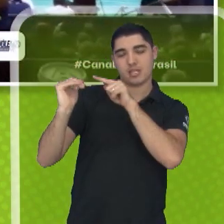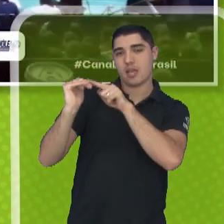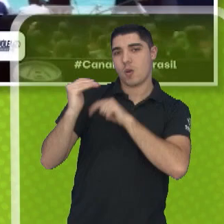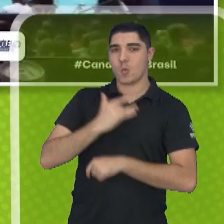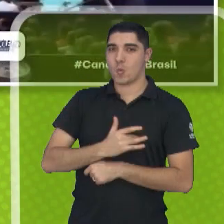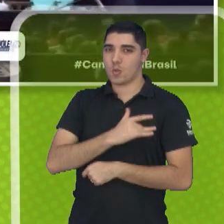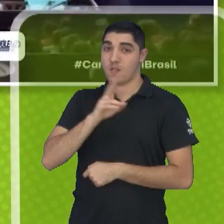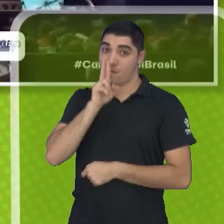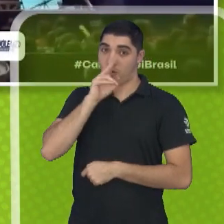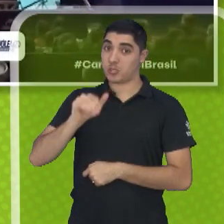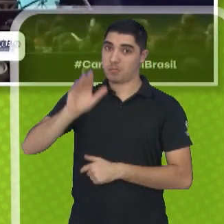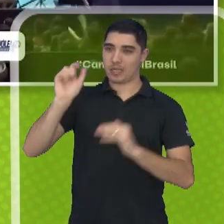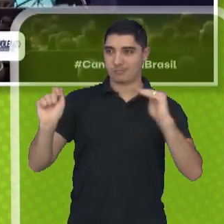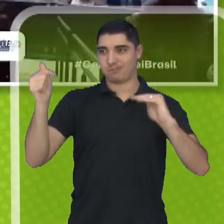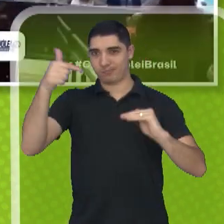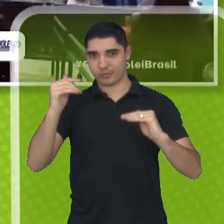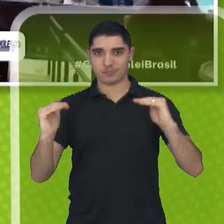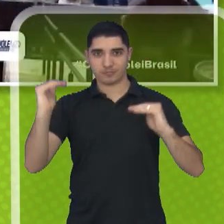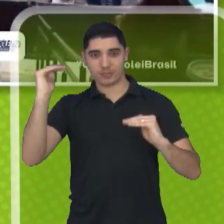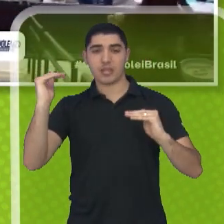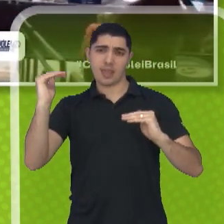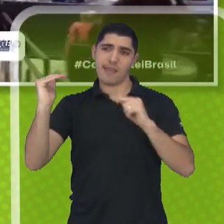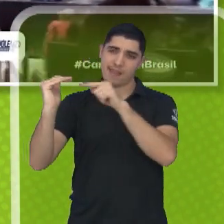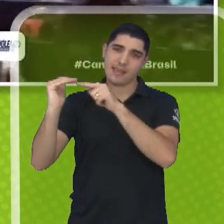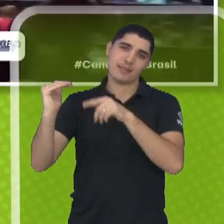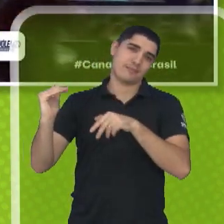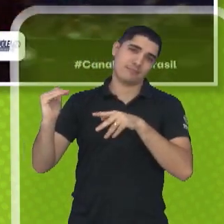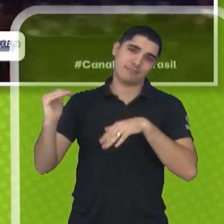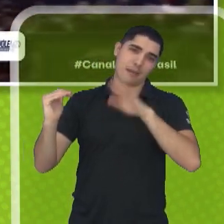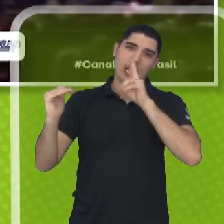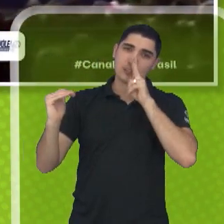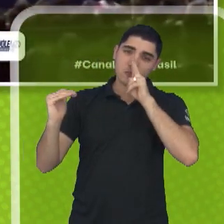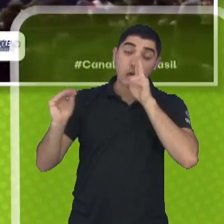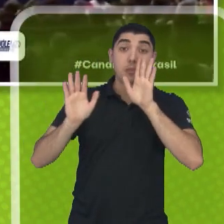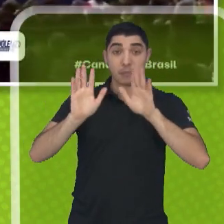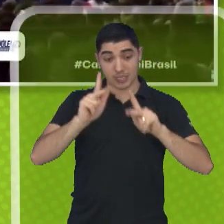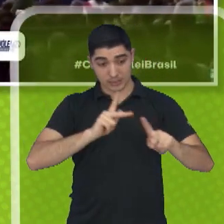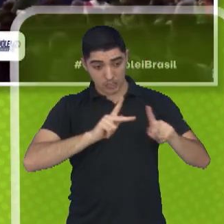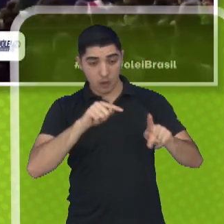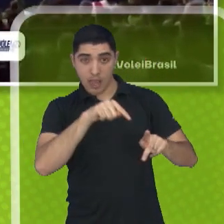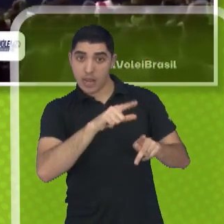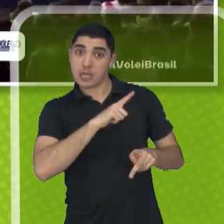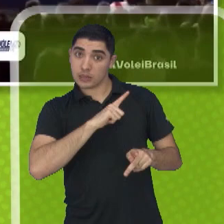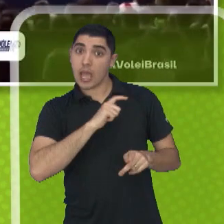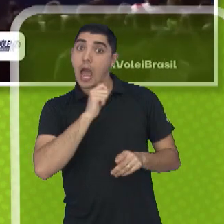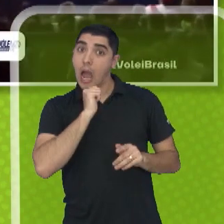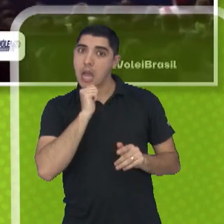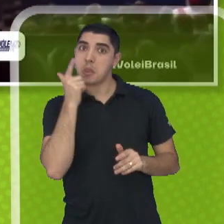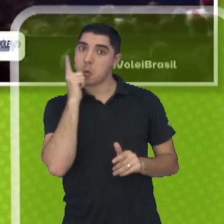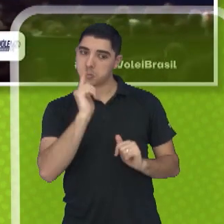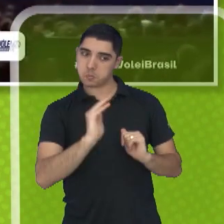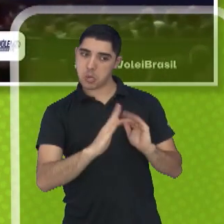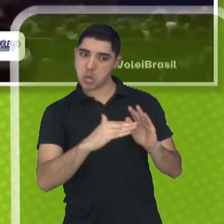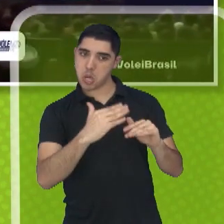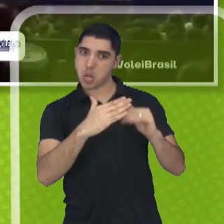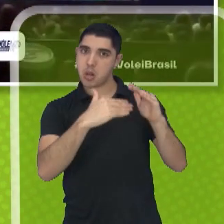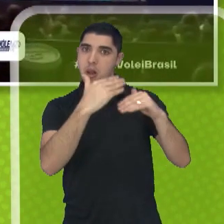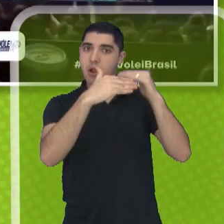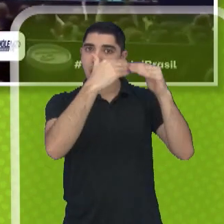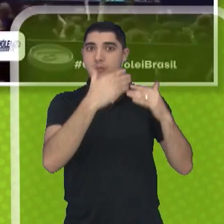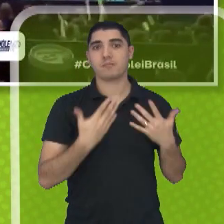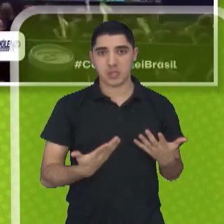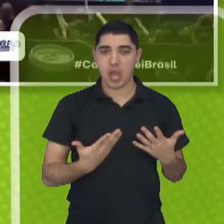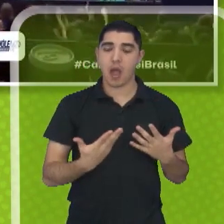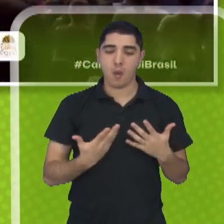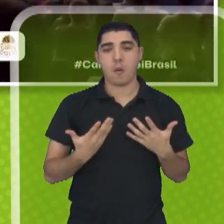favorito, porque, como a gente diz aqui, o Cruzeiro é mais time há muito mais tempo, né? Mas o São José tá engrenando, tá fazendo valer esse nome,